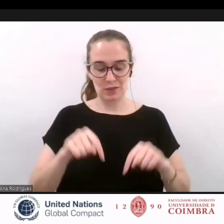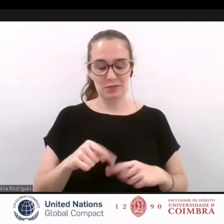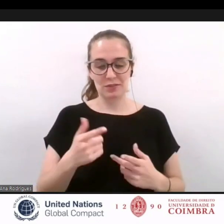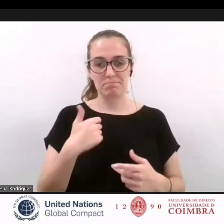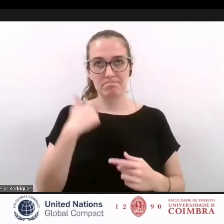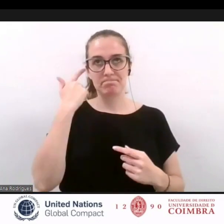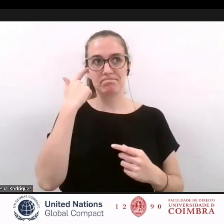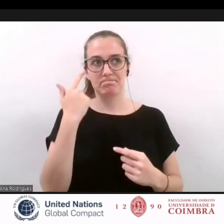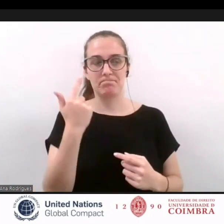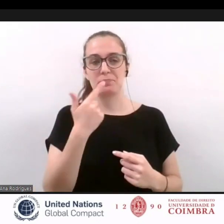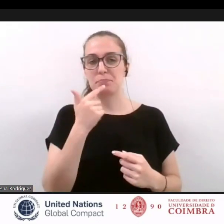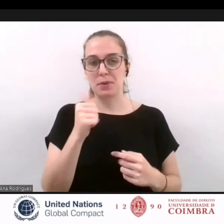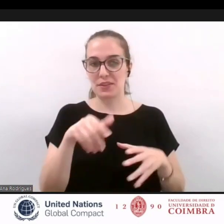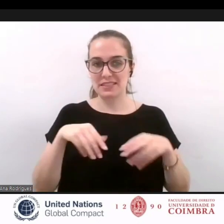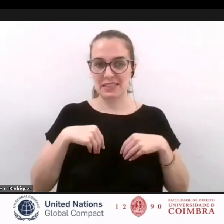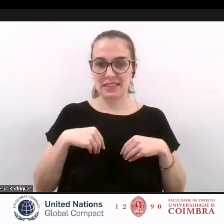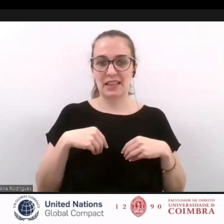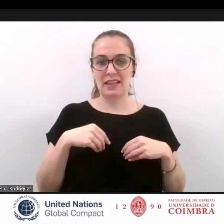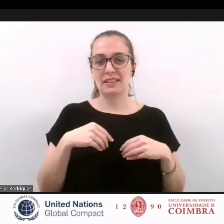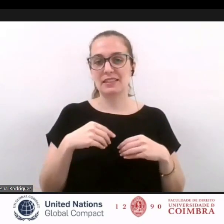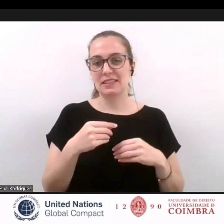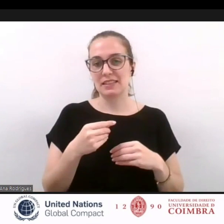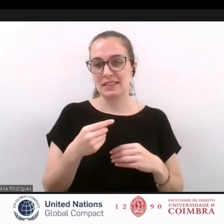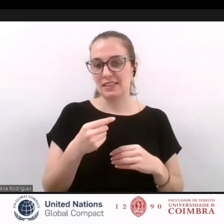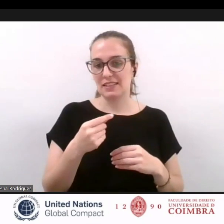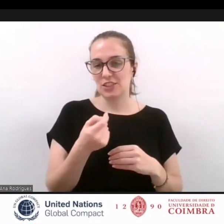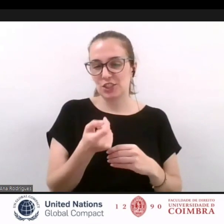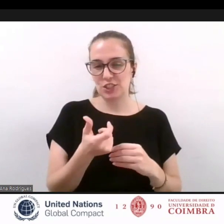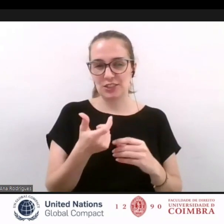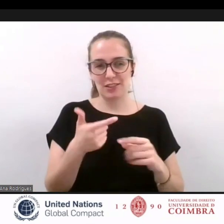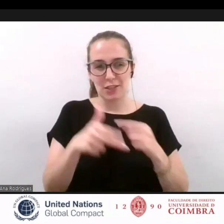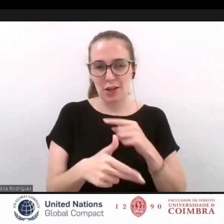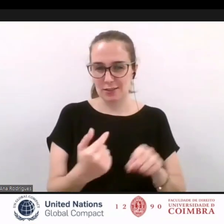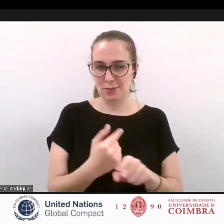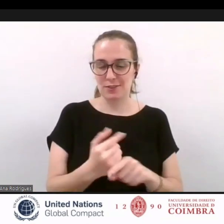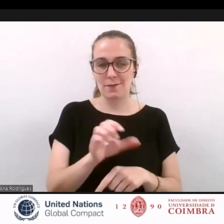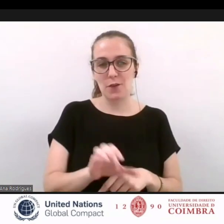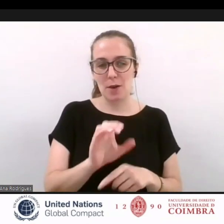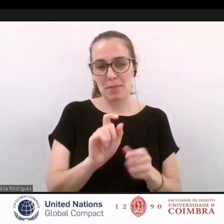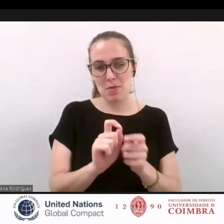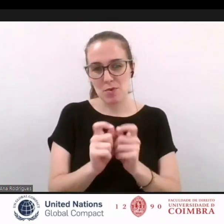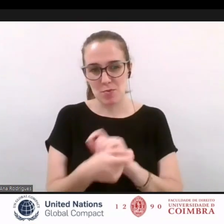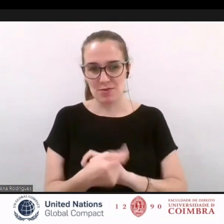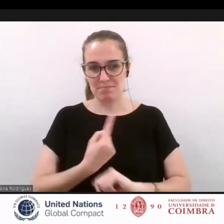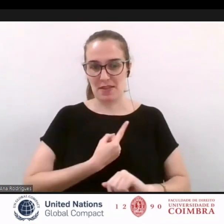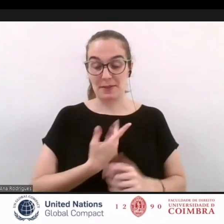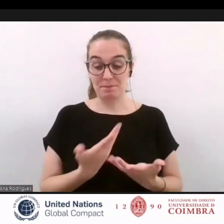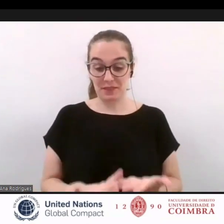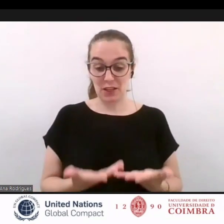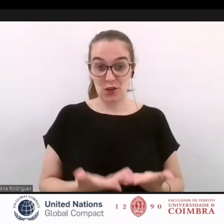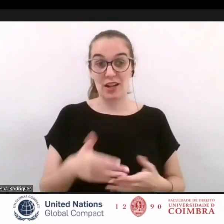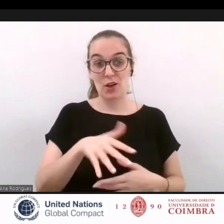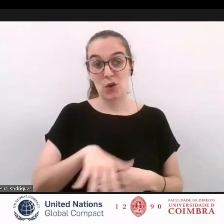aceitar um bocadinho de disrupção na forma como fazemos as coisas. E o contexto, como disse, já é,